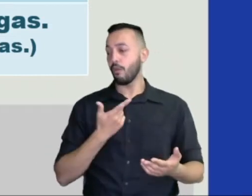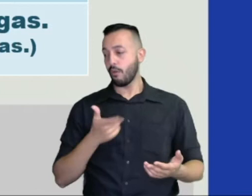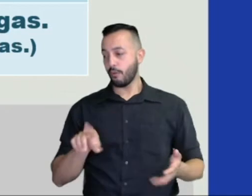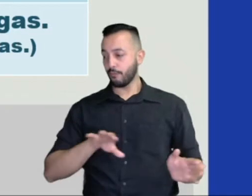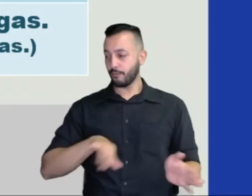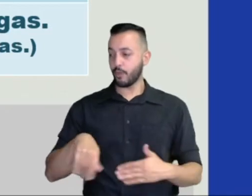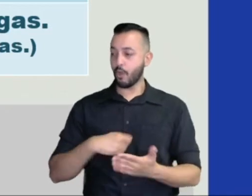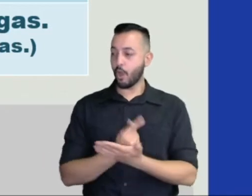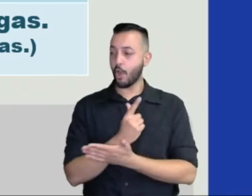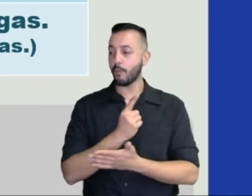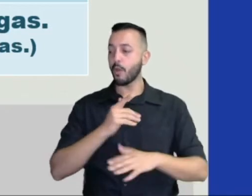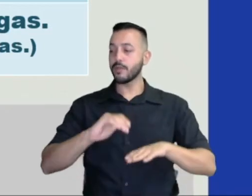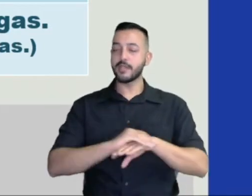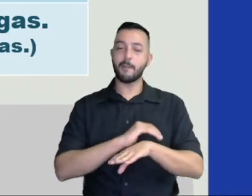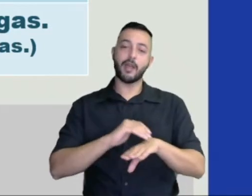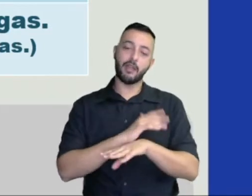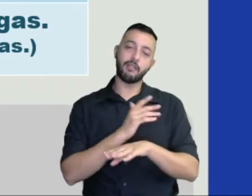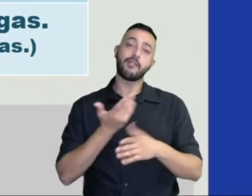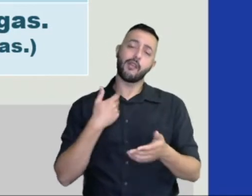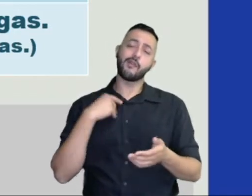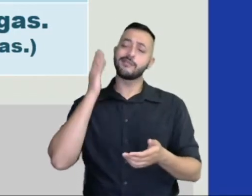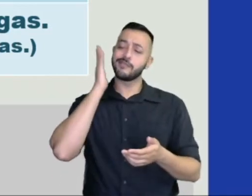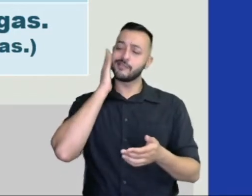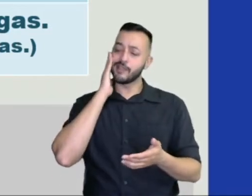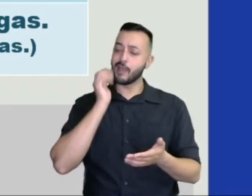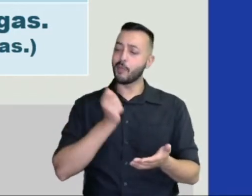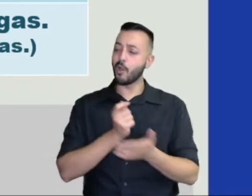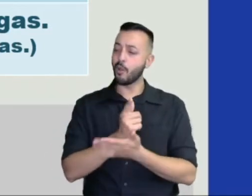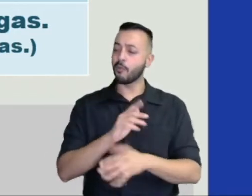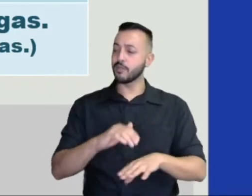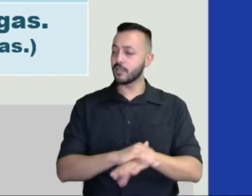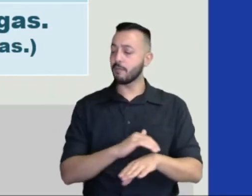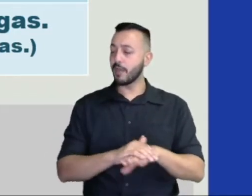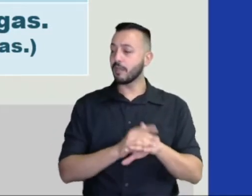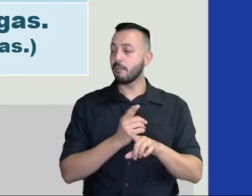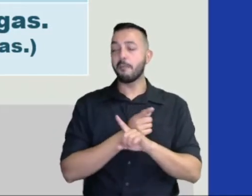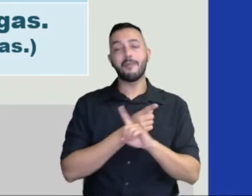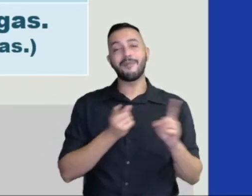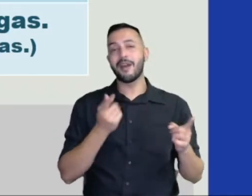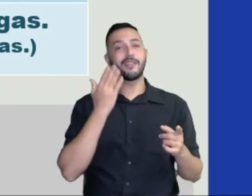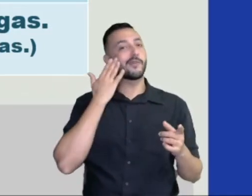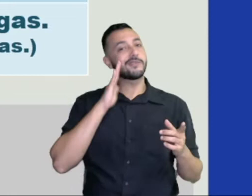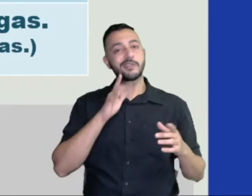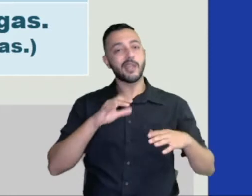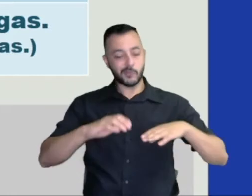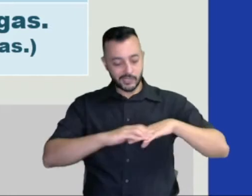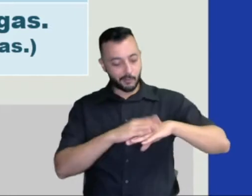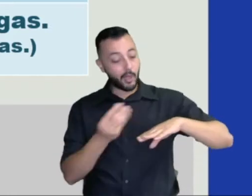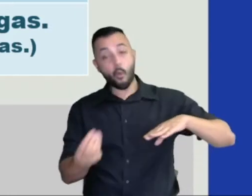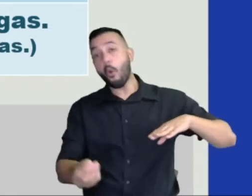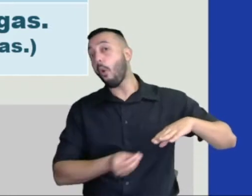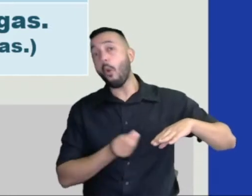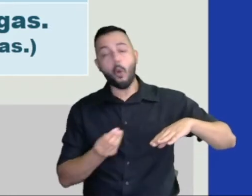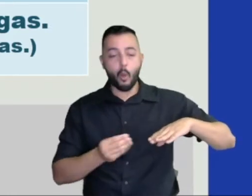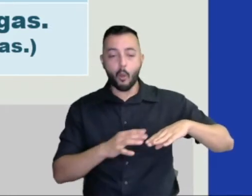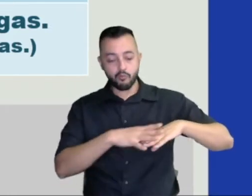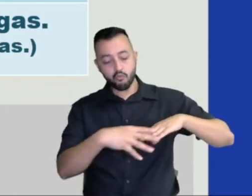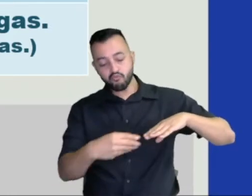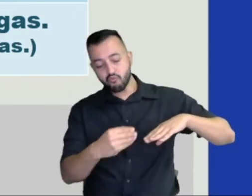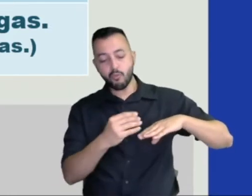uns sapatos. Eu sei que ele comprou uns sapatos, mas eu não sei exatamente o modelo, a cor, certo?